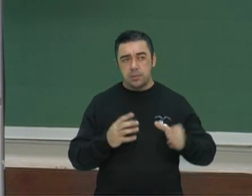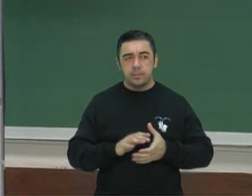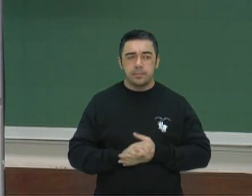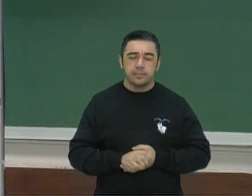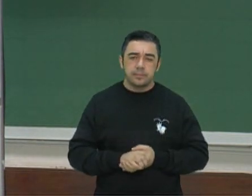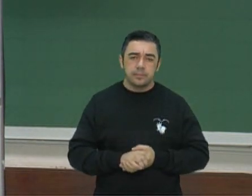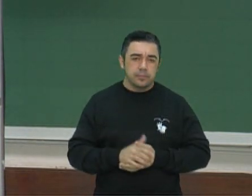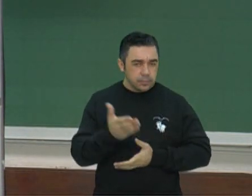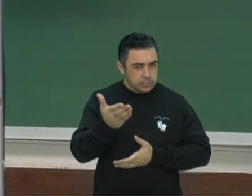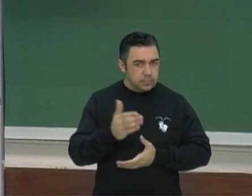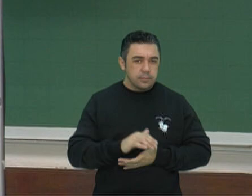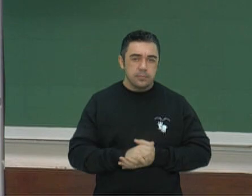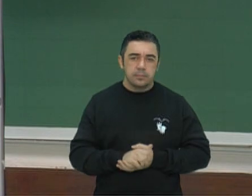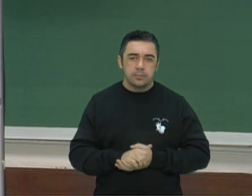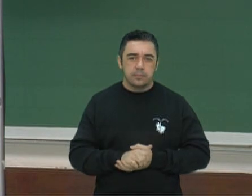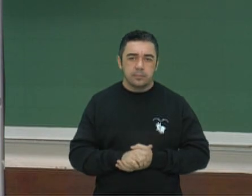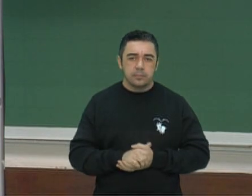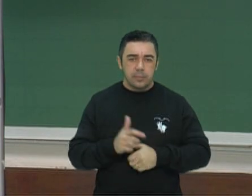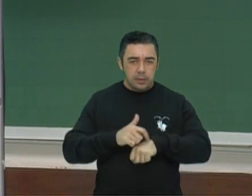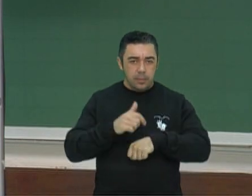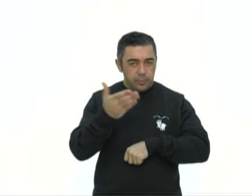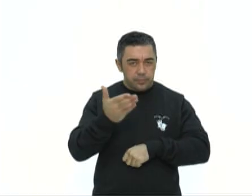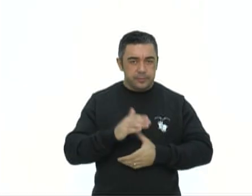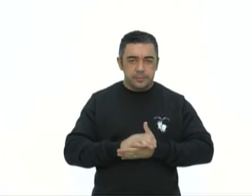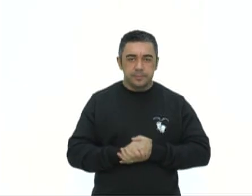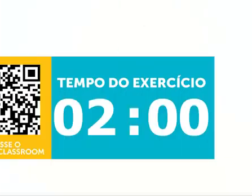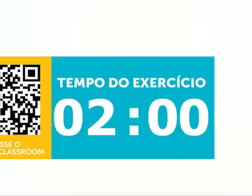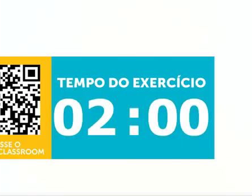3. Vamos lá, gente. Tempinho para vocês.